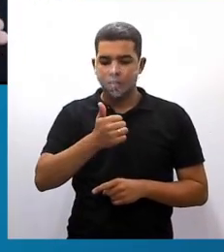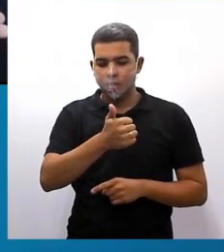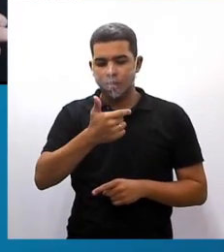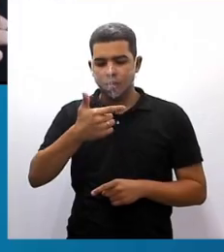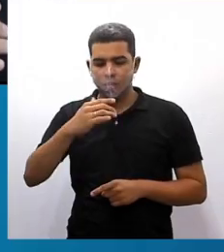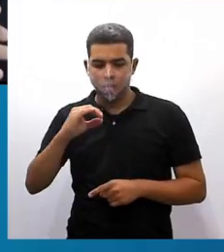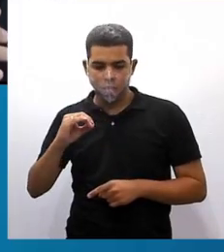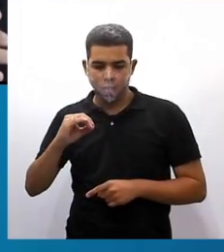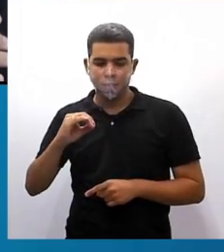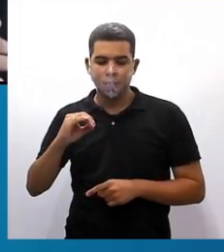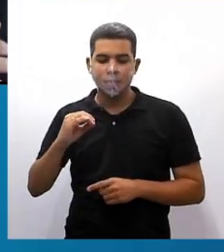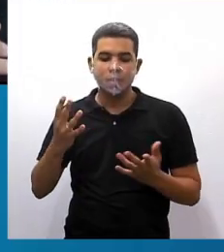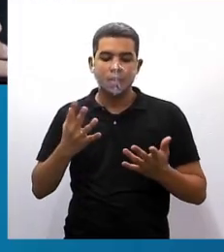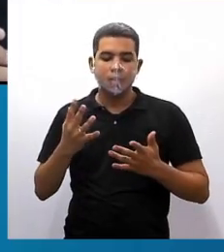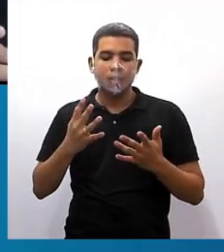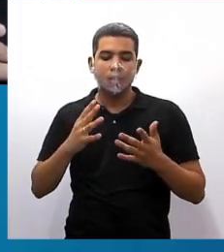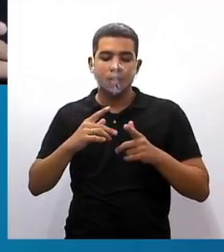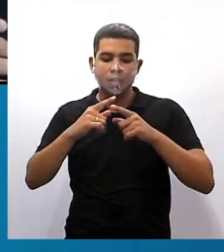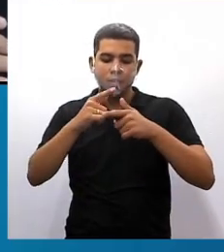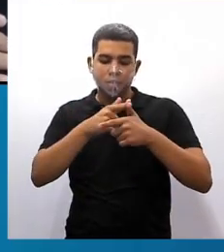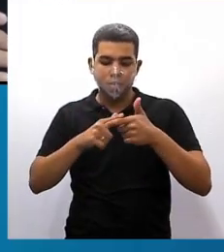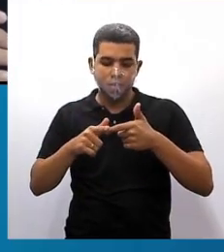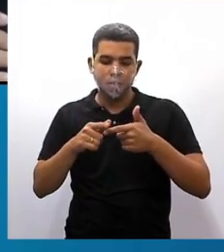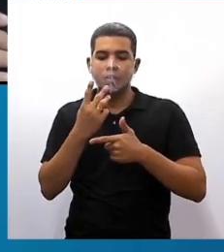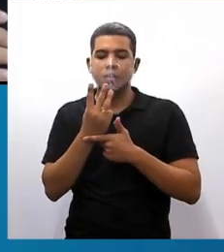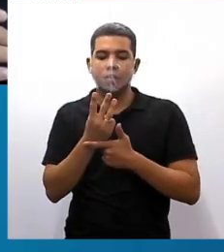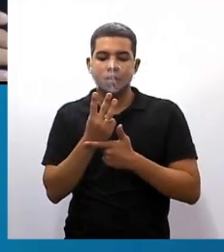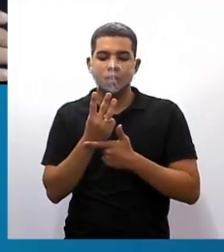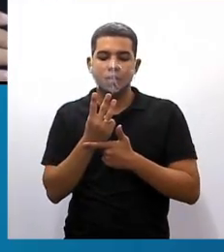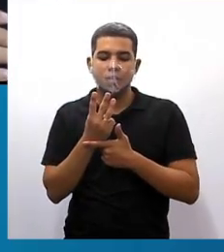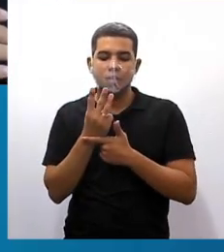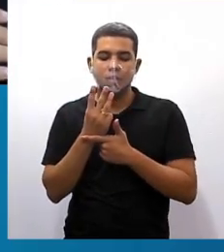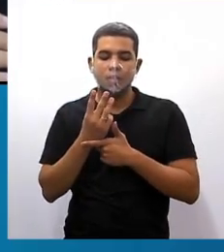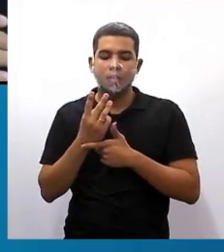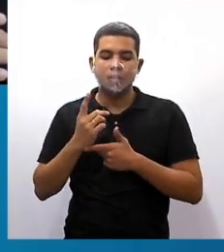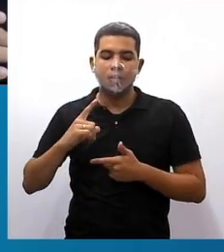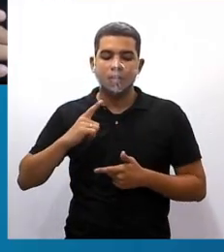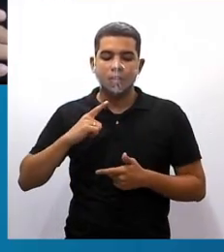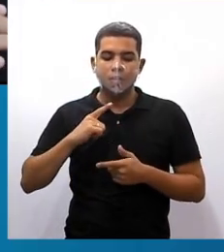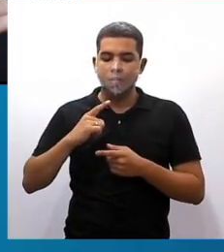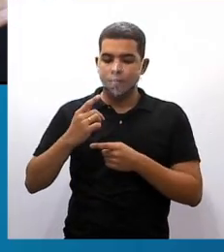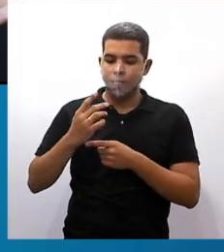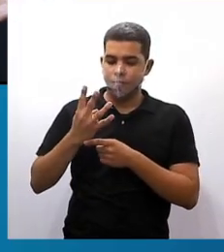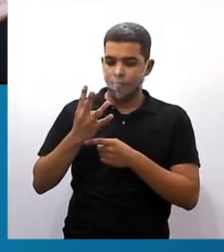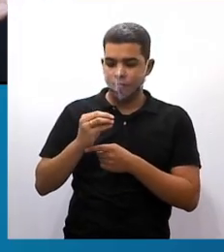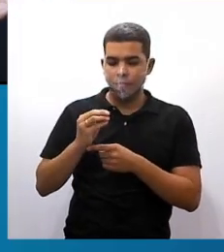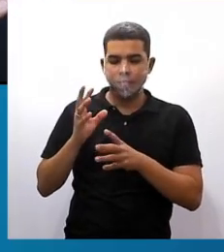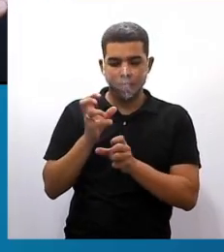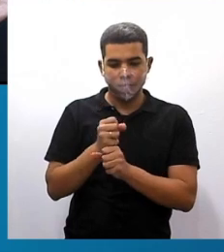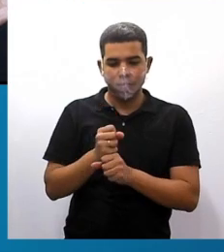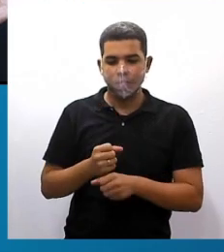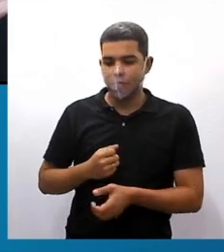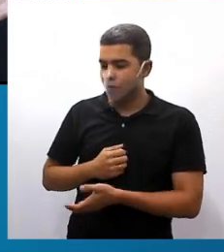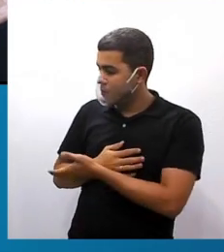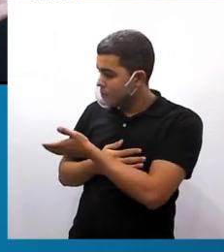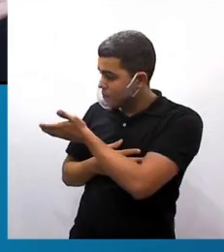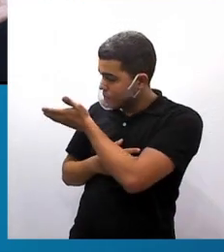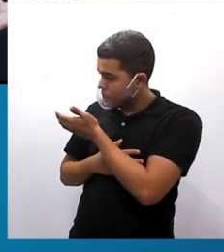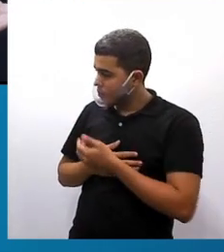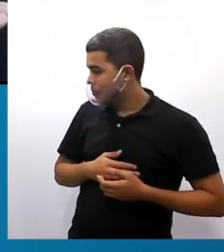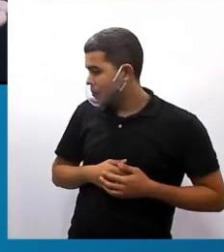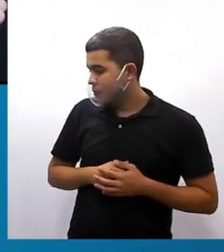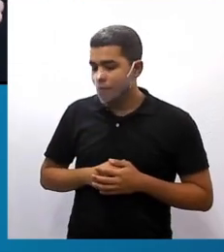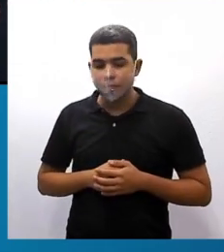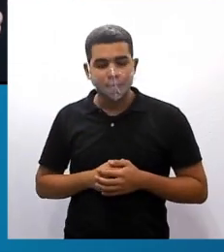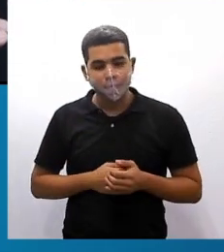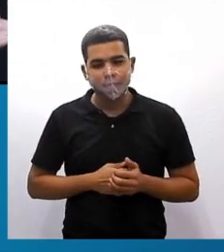Agora a gente vai dividir por 3. Dividido por 3 vai bater 40. Nesse caso ali não é 120 dividido por 6, é 120 dividido por